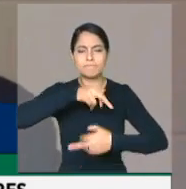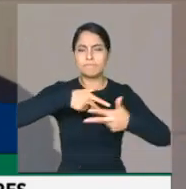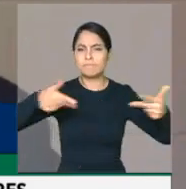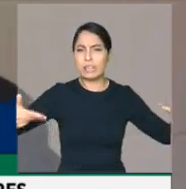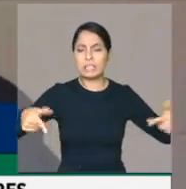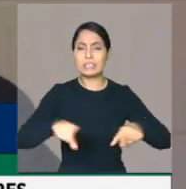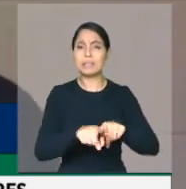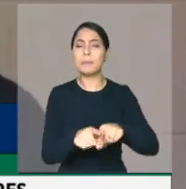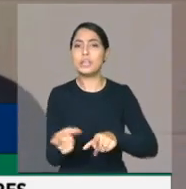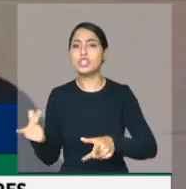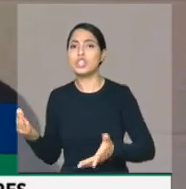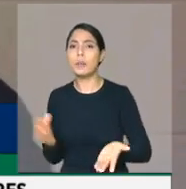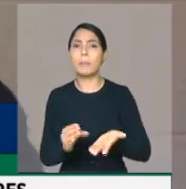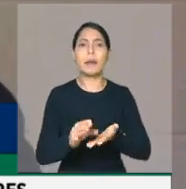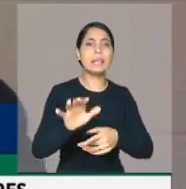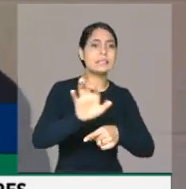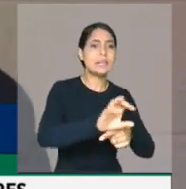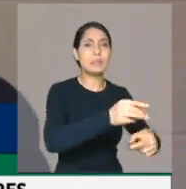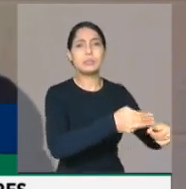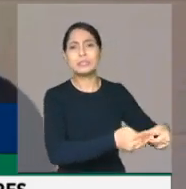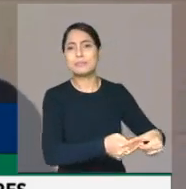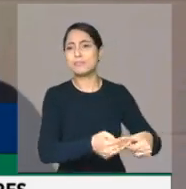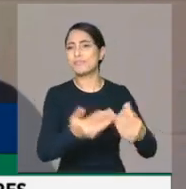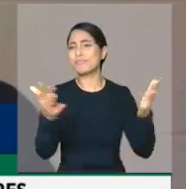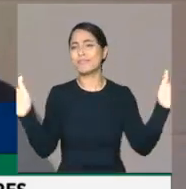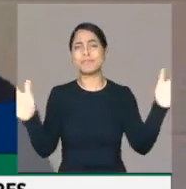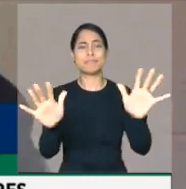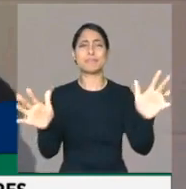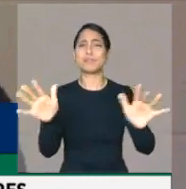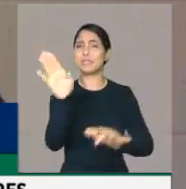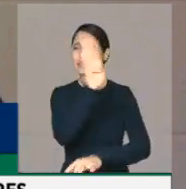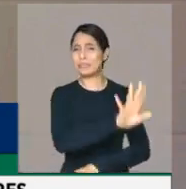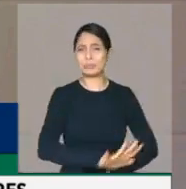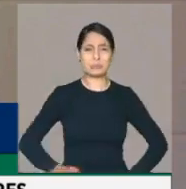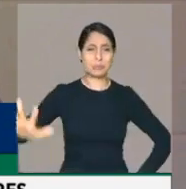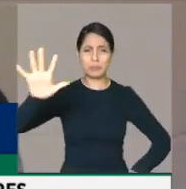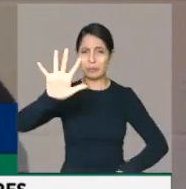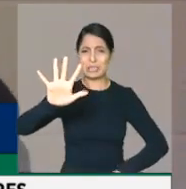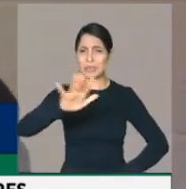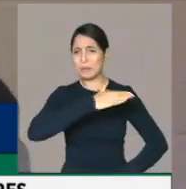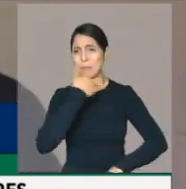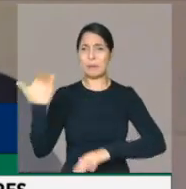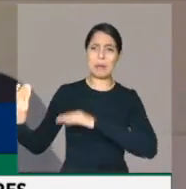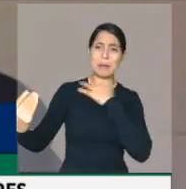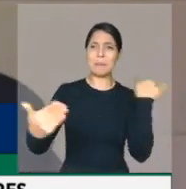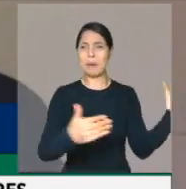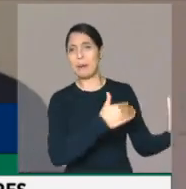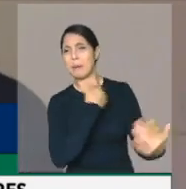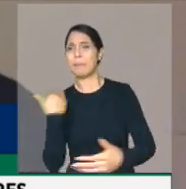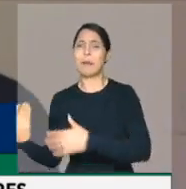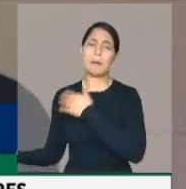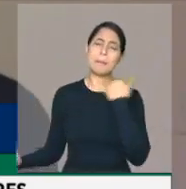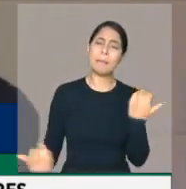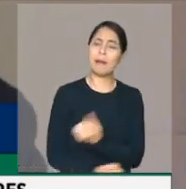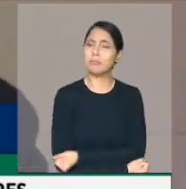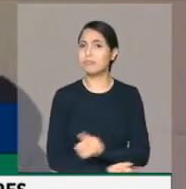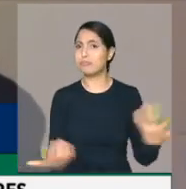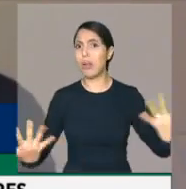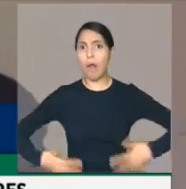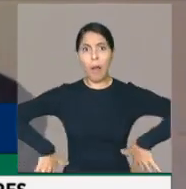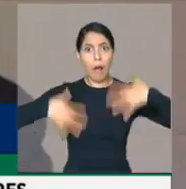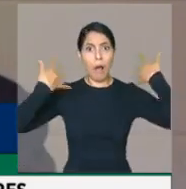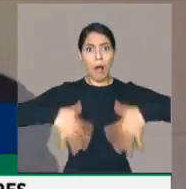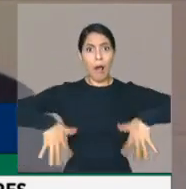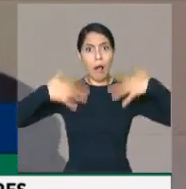municípios. Ou seja, a tragédia humana causada pelas mortes, evidenciada nesse número assustador que